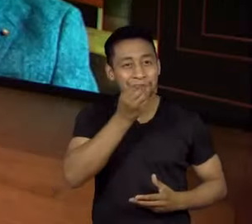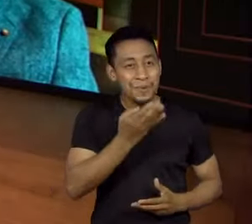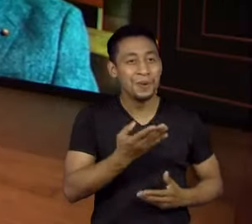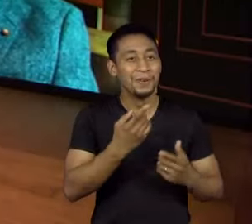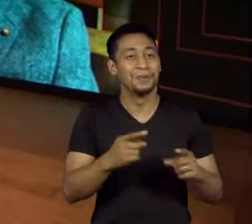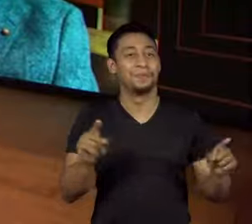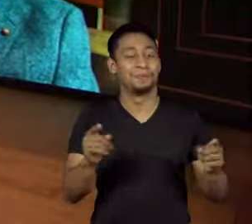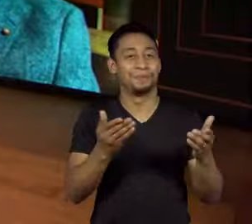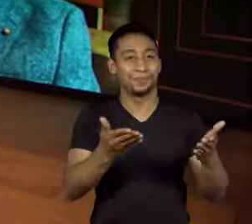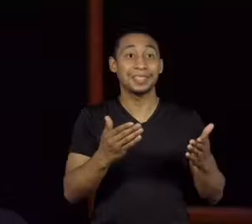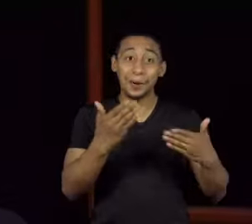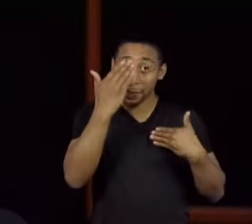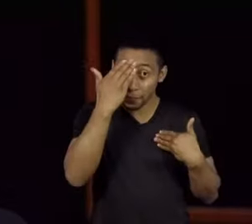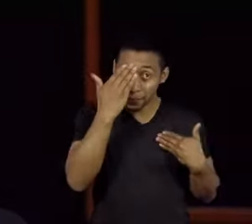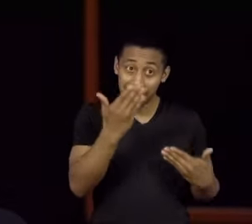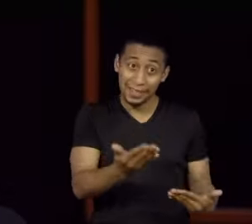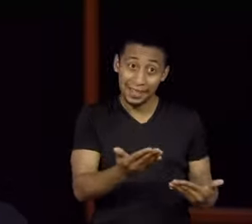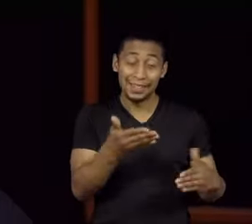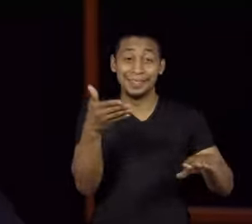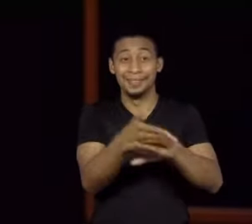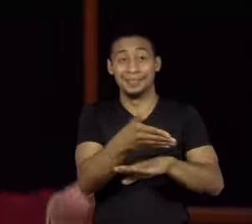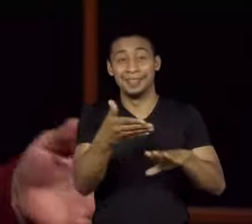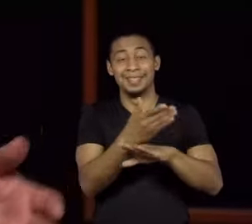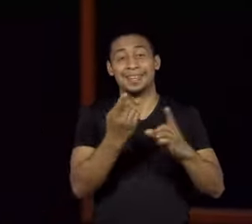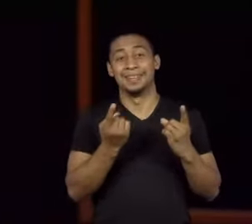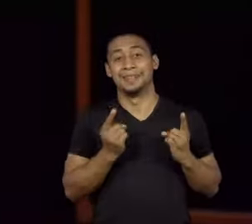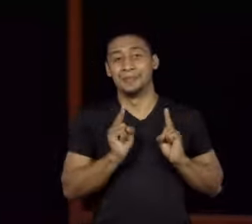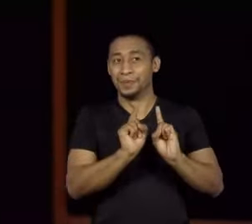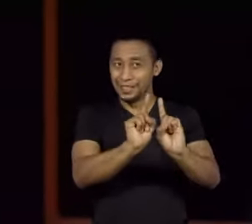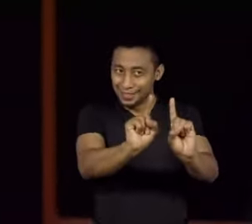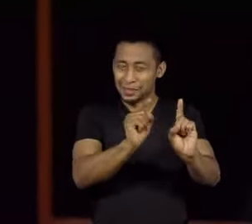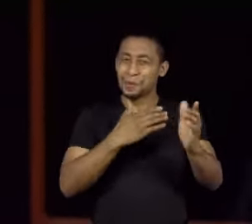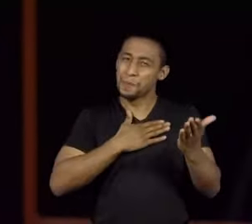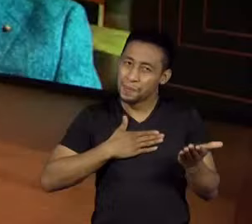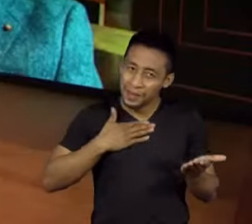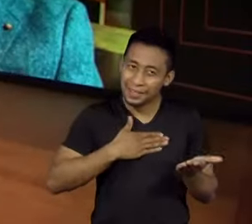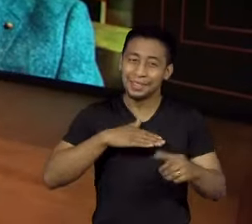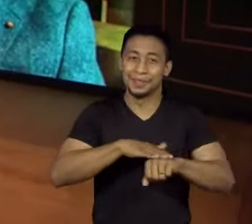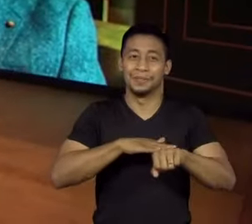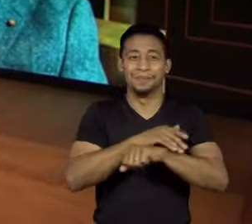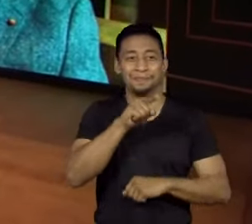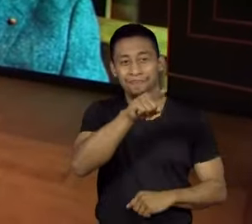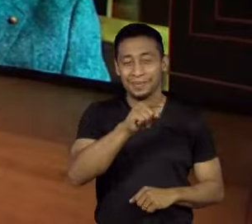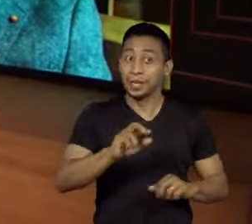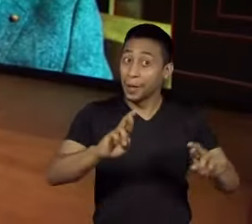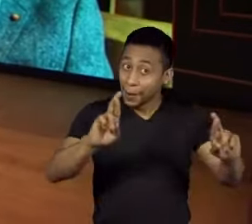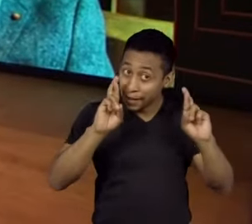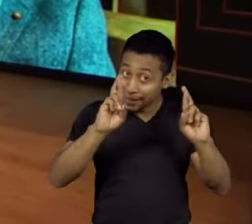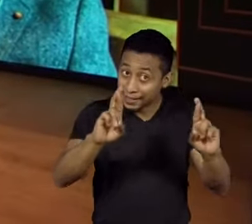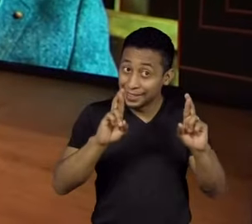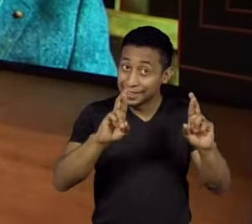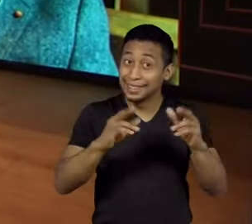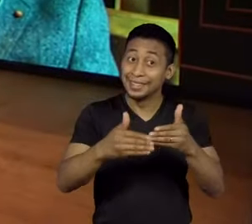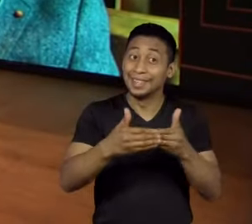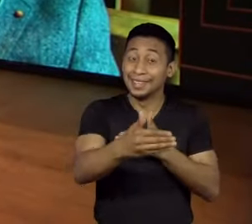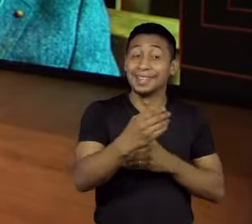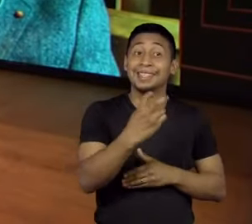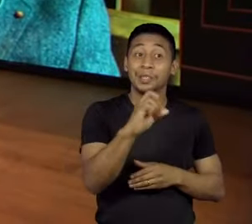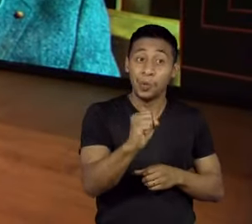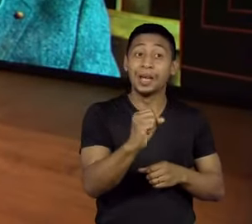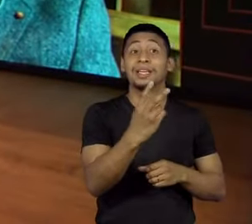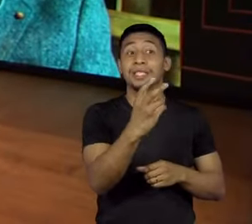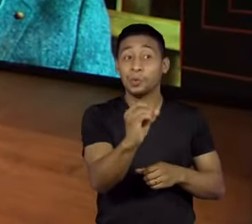maestro. Maestro, muito obrigado pela sua participação aqui do Persona, foi um grande prazer falar com você. Desejo que realmente tenha mais 50